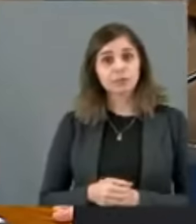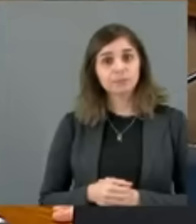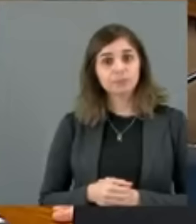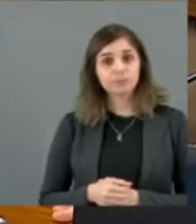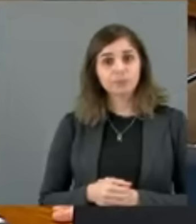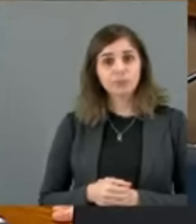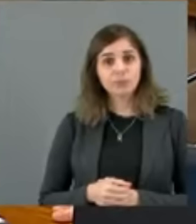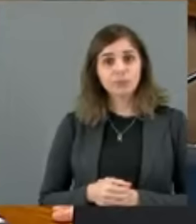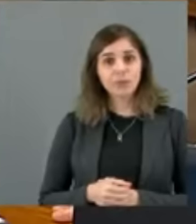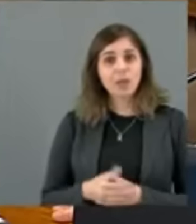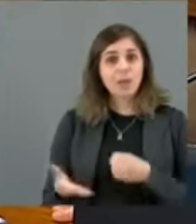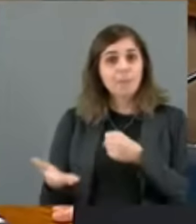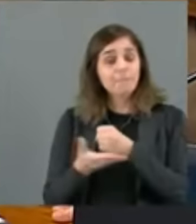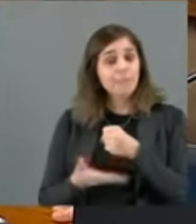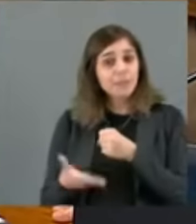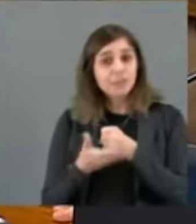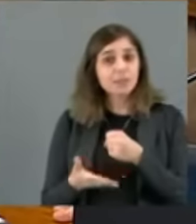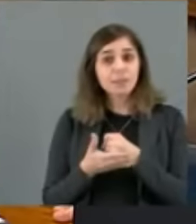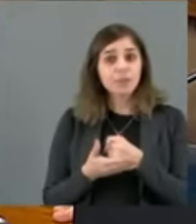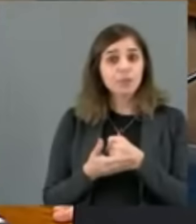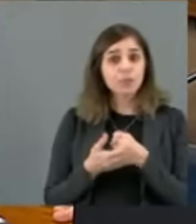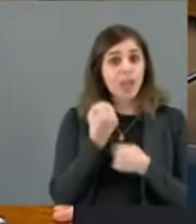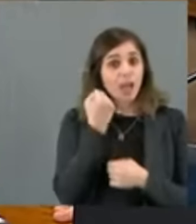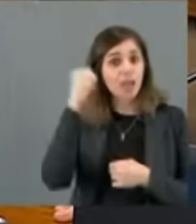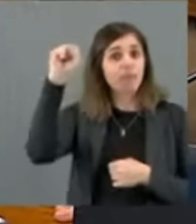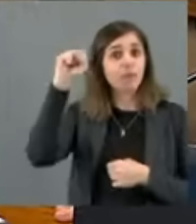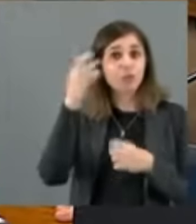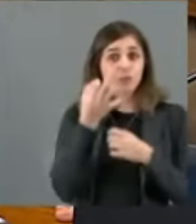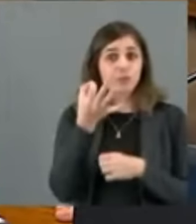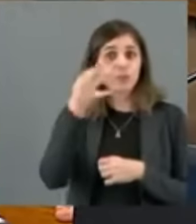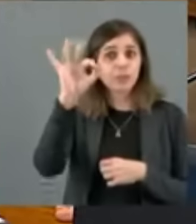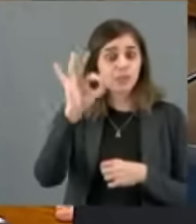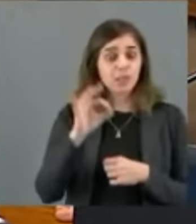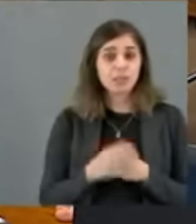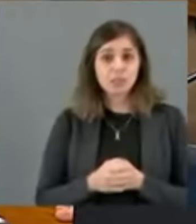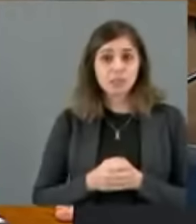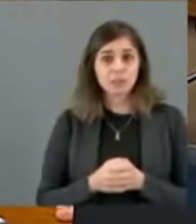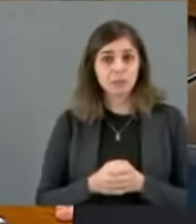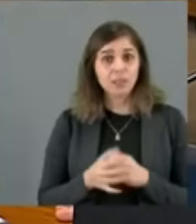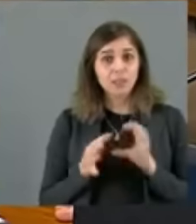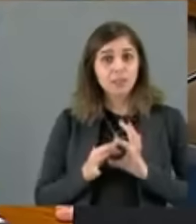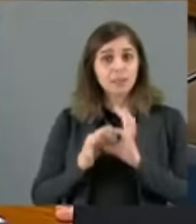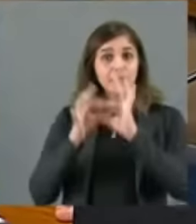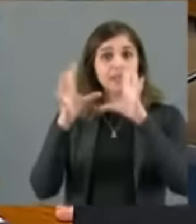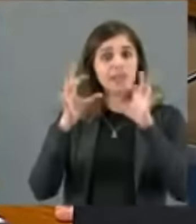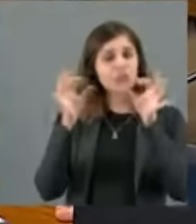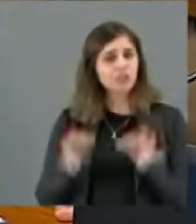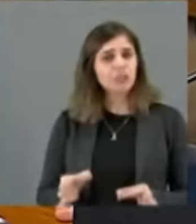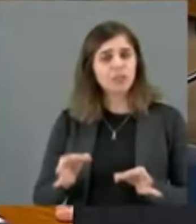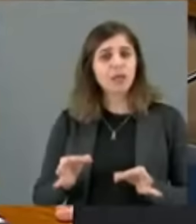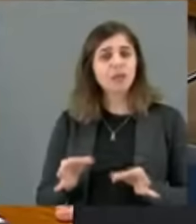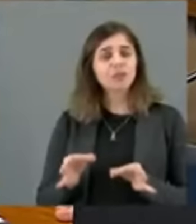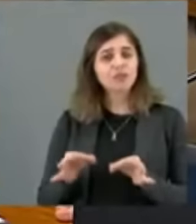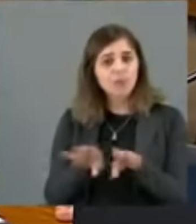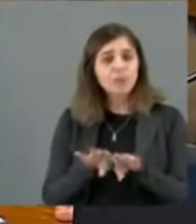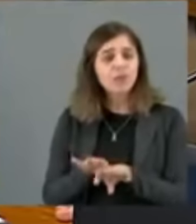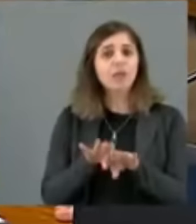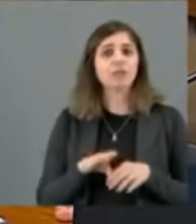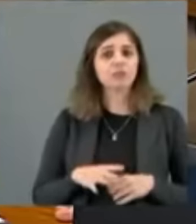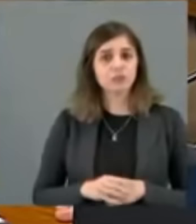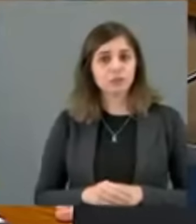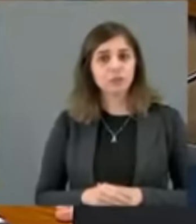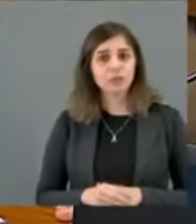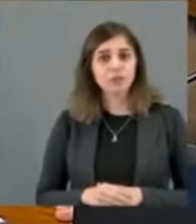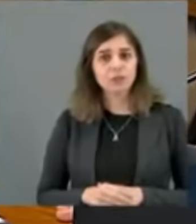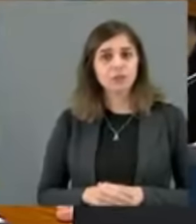Revolução Francesa, liberdade, igualdade e fraternidade. E que foi elencado uma geração de direitos humanos, de